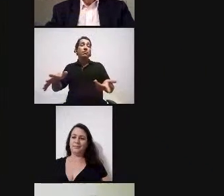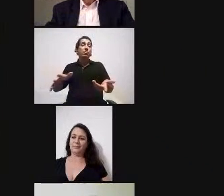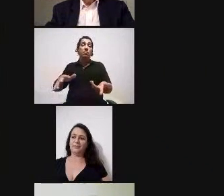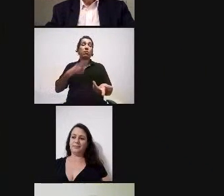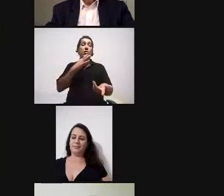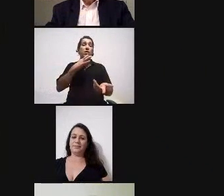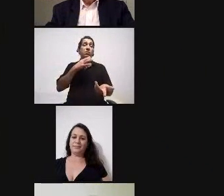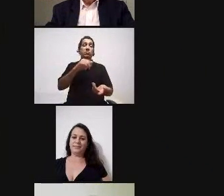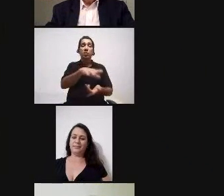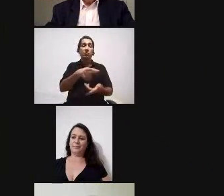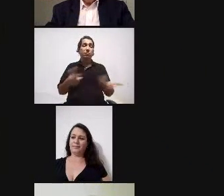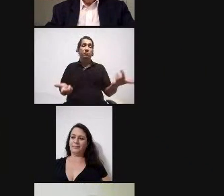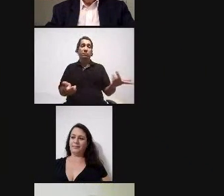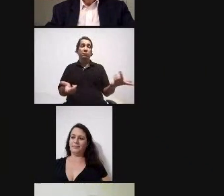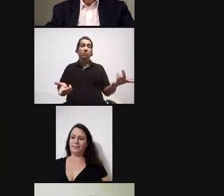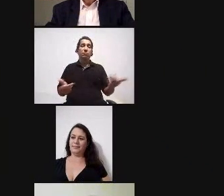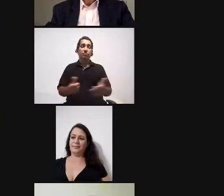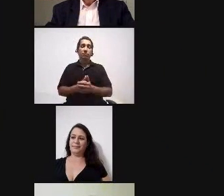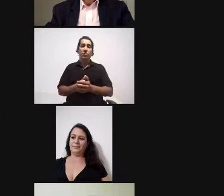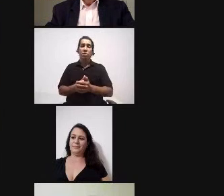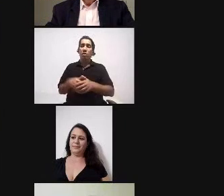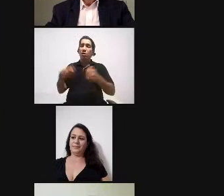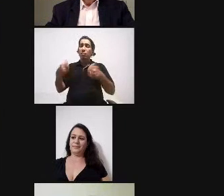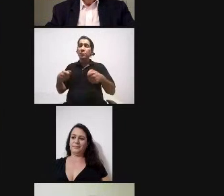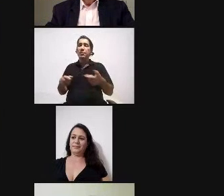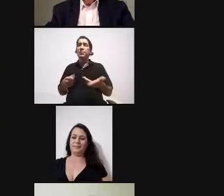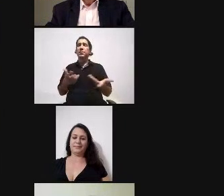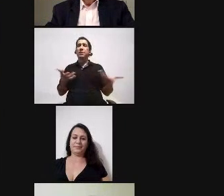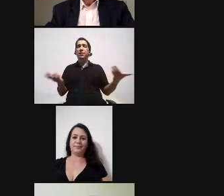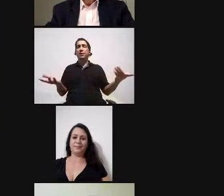vai ter que construir mais com as pessoas